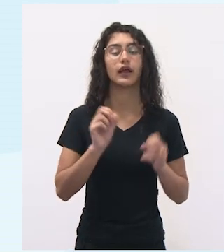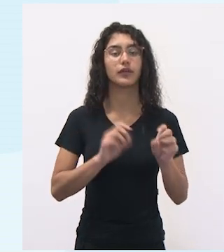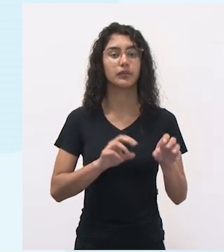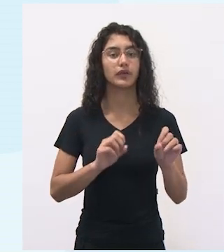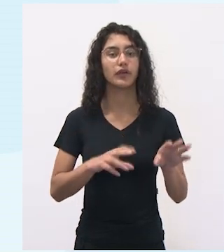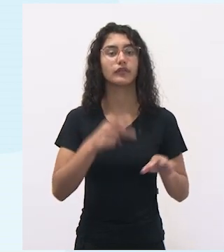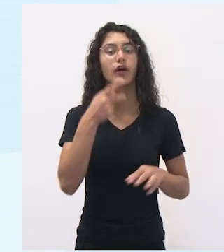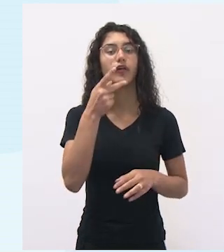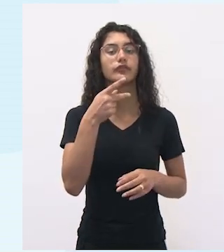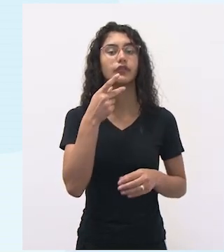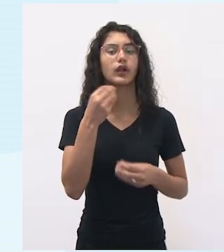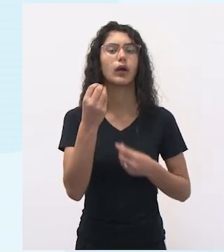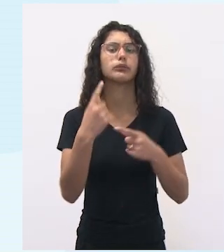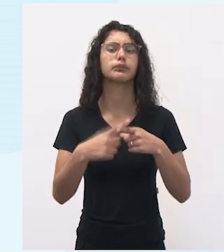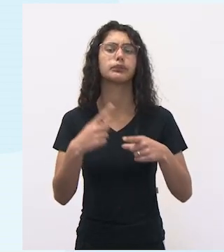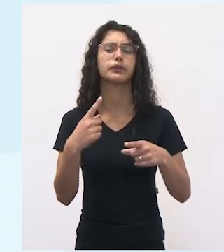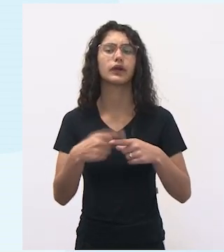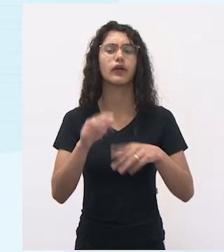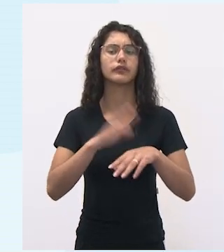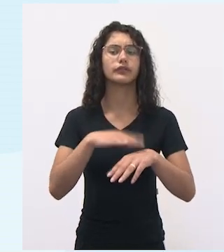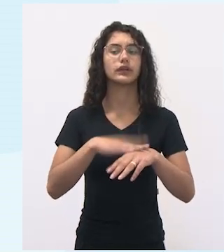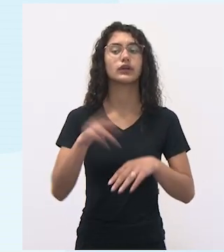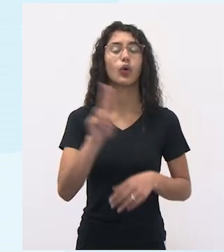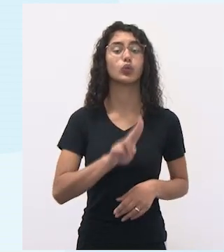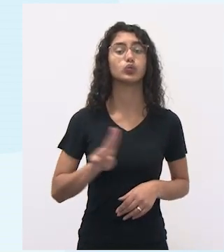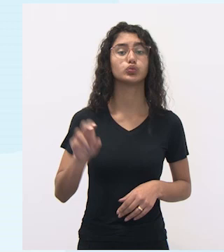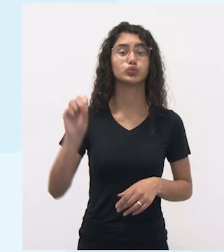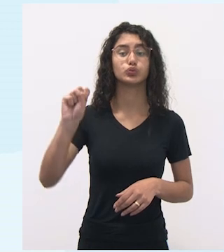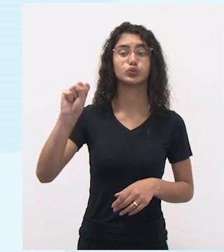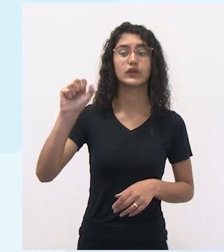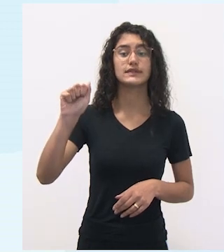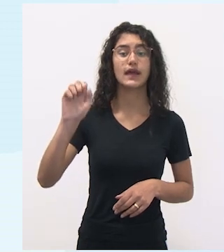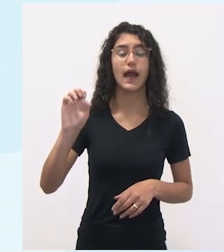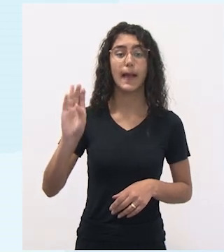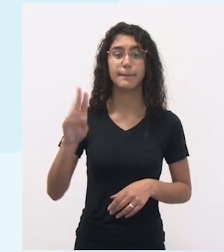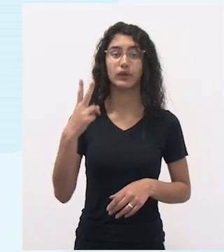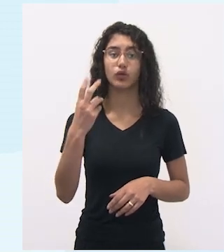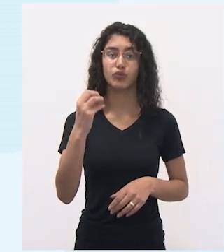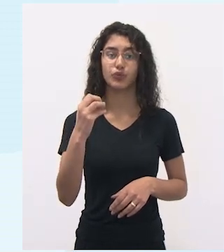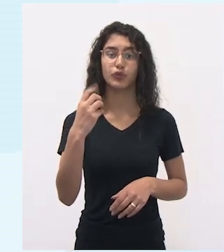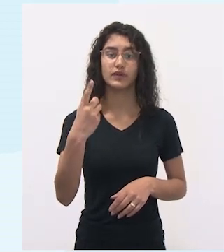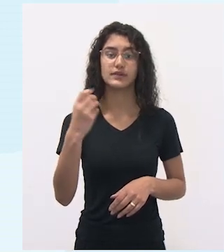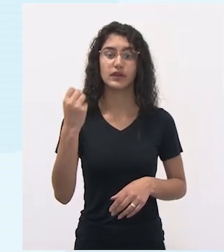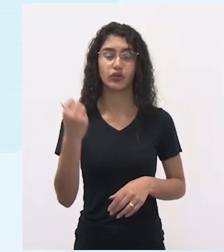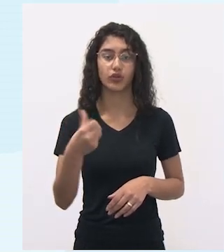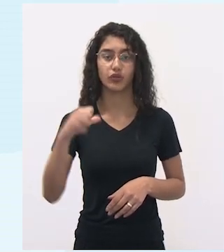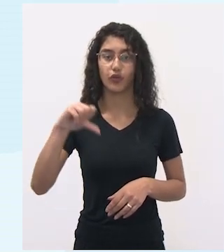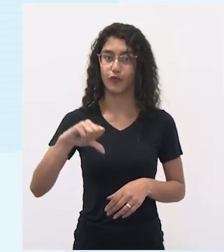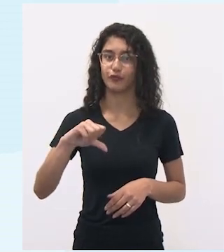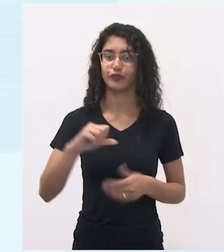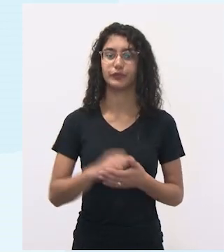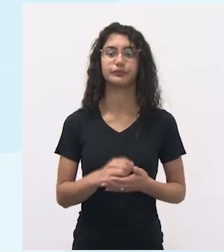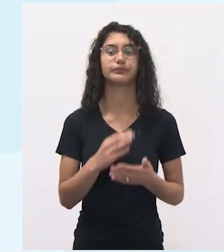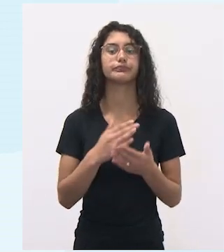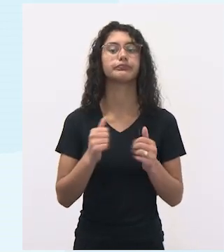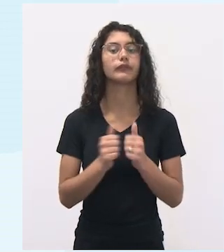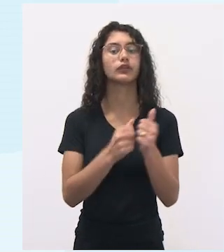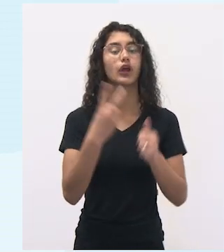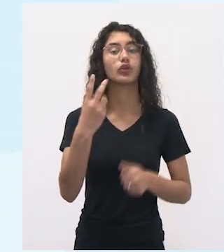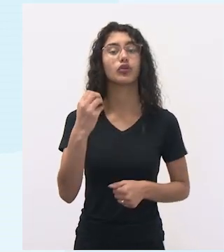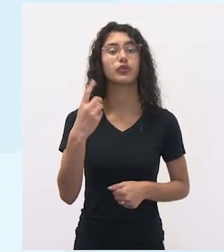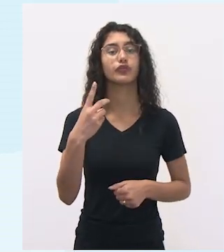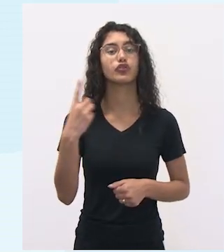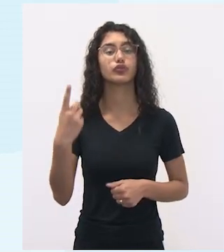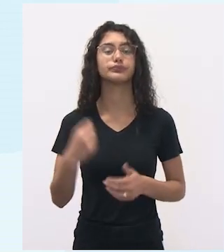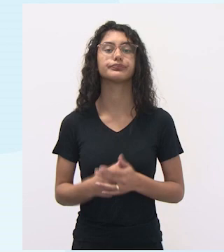resultado do SAEB 2019 para impulsionar as aprendizagens no contexto de 2021. Muito bem-vinda, Valéria, bom dia, é um prazer